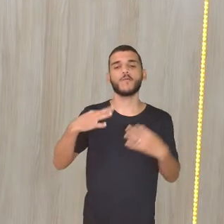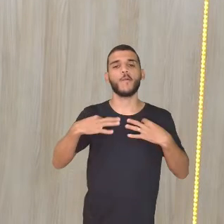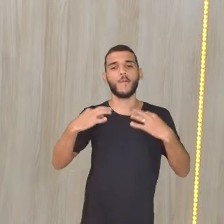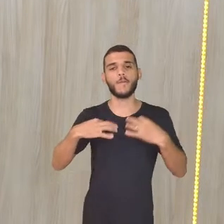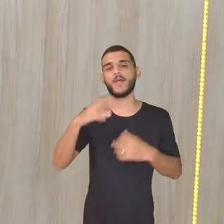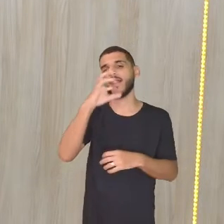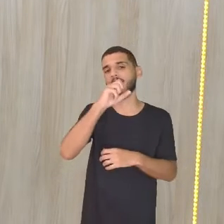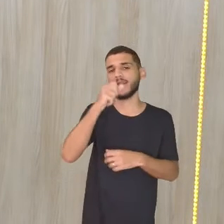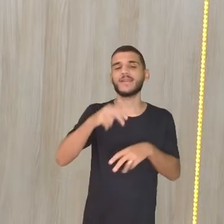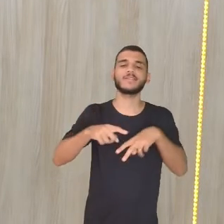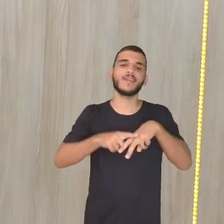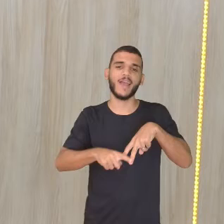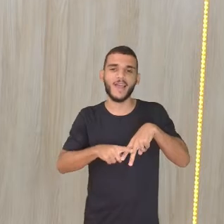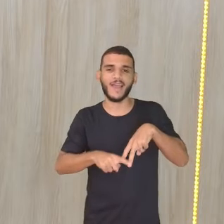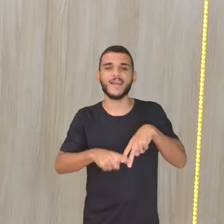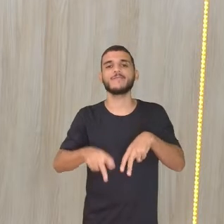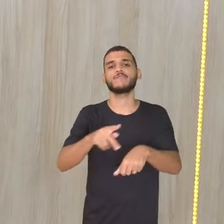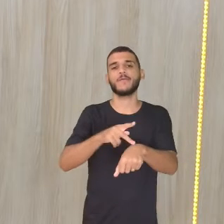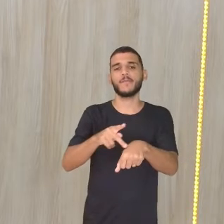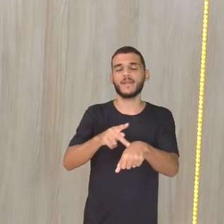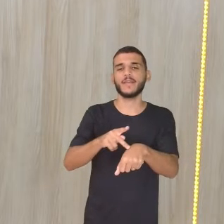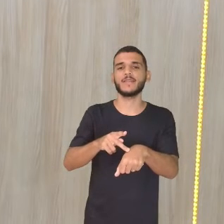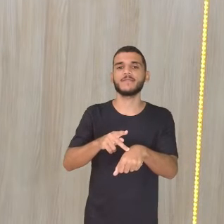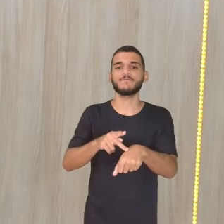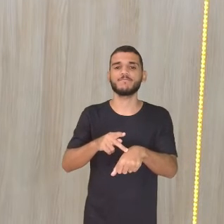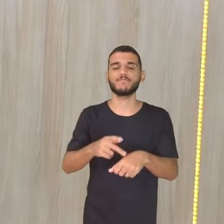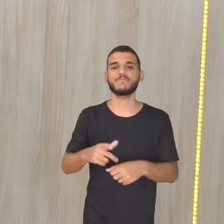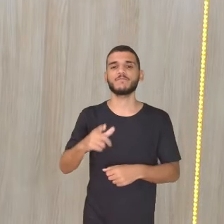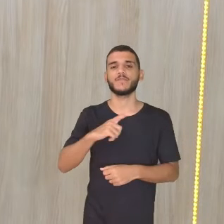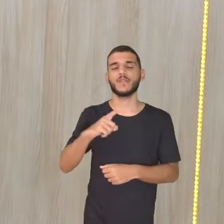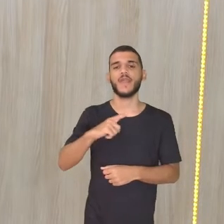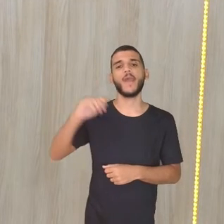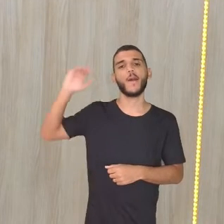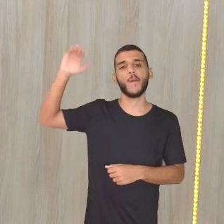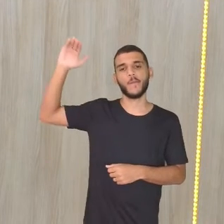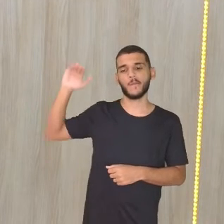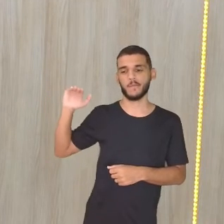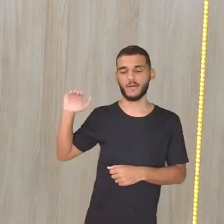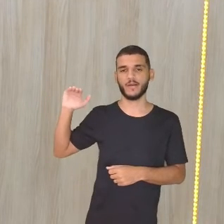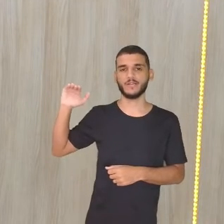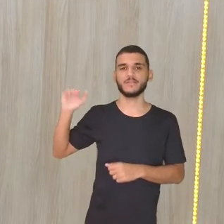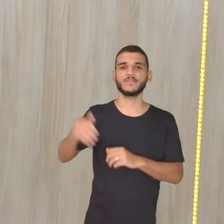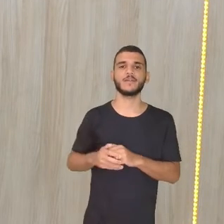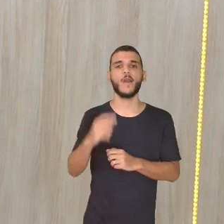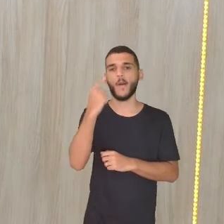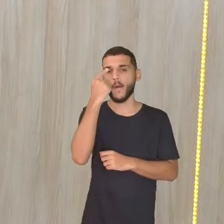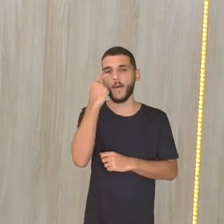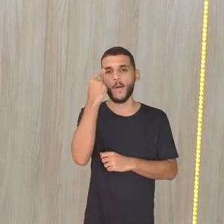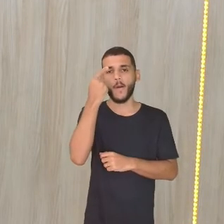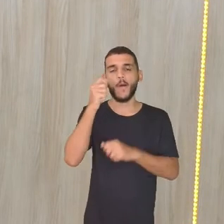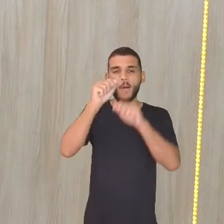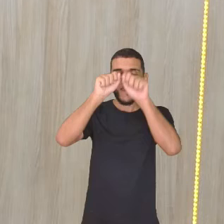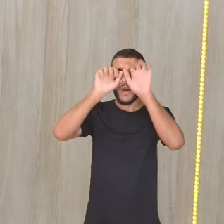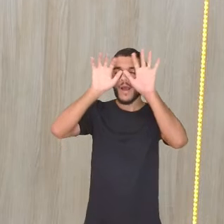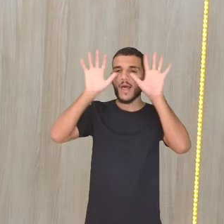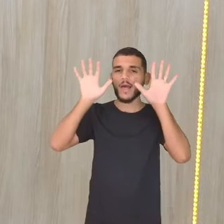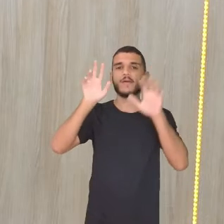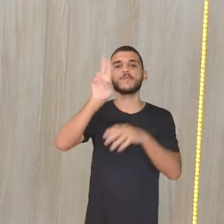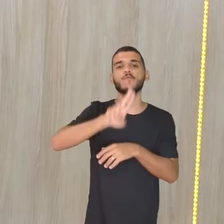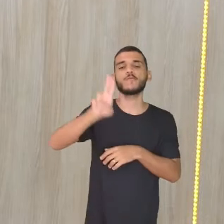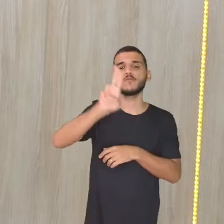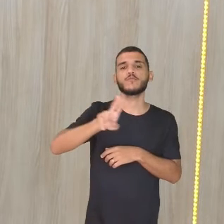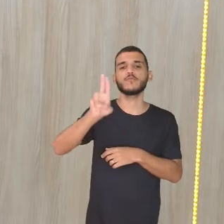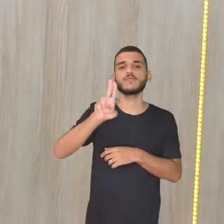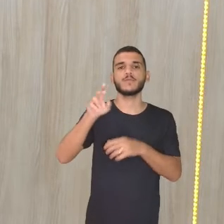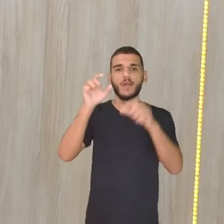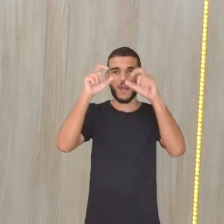hoje, calça preta, tenho uma estatura baixa, olhos claros, uso óculos, estou